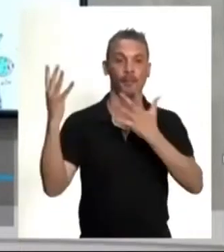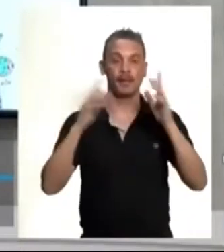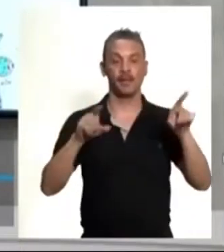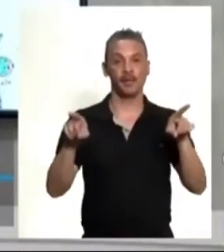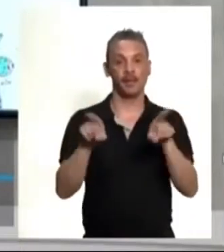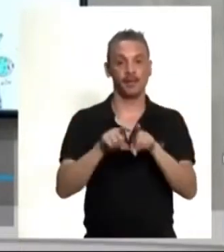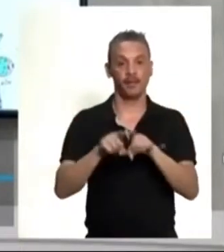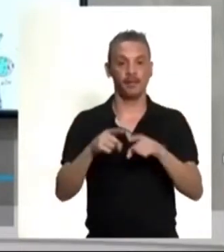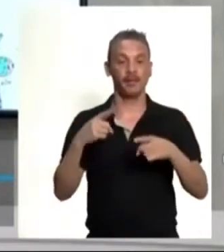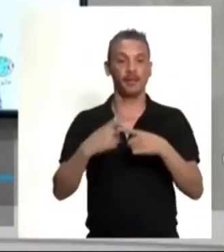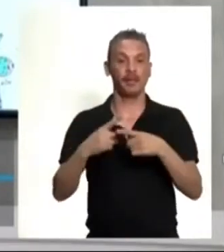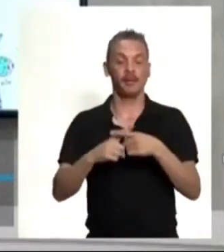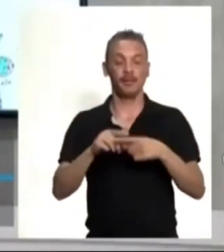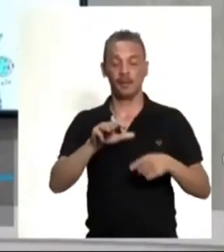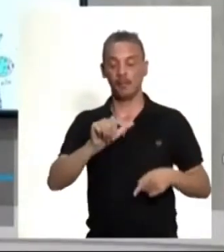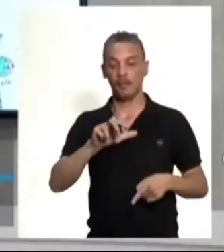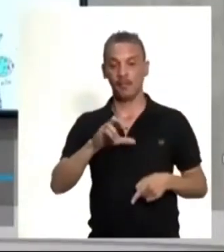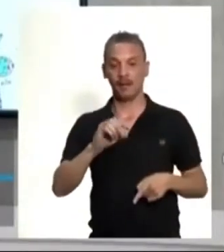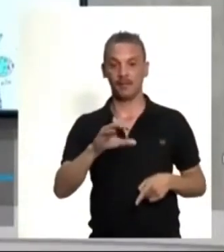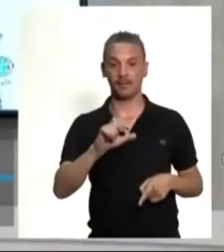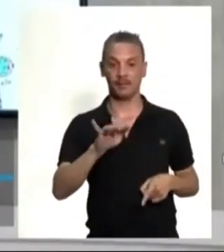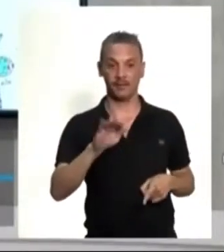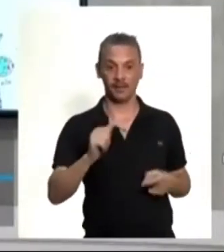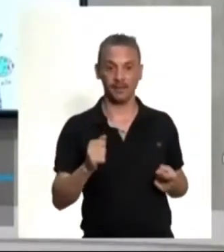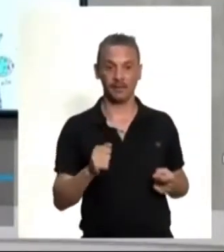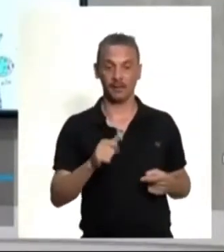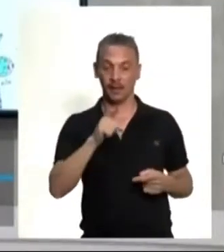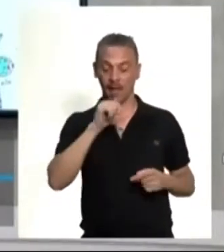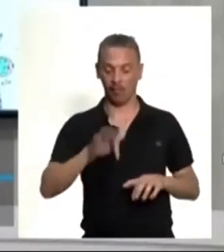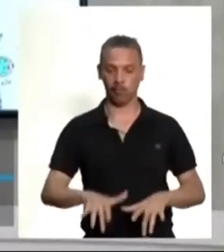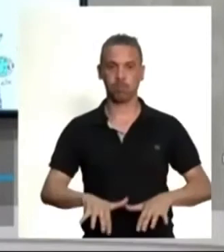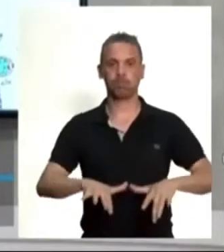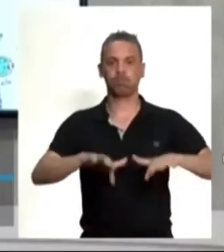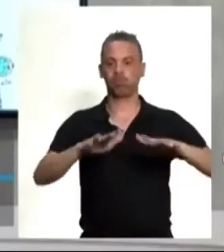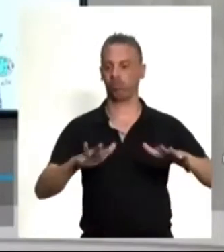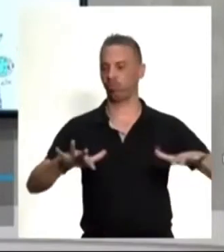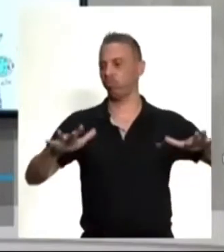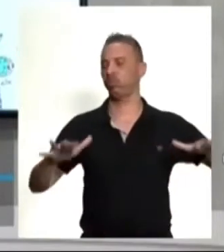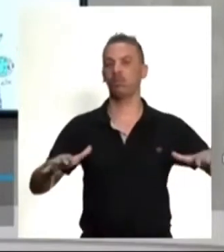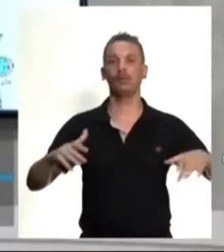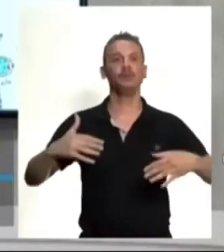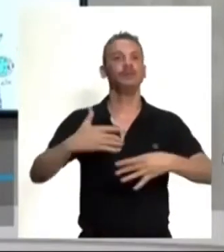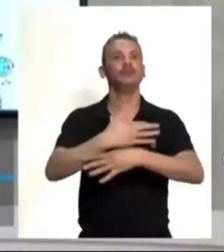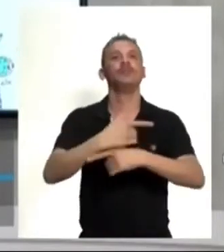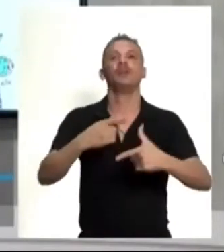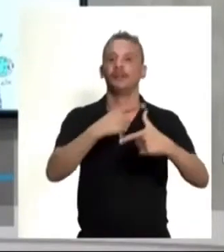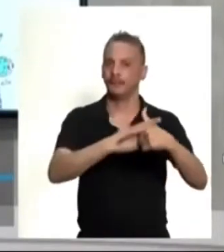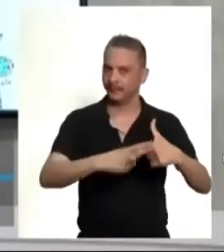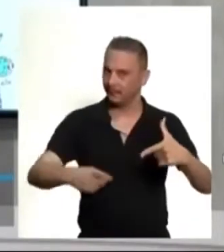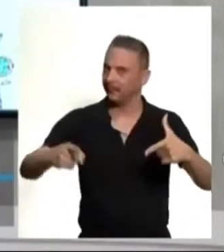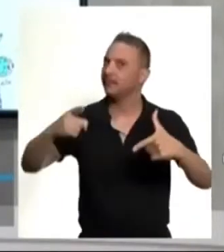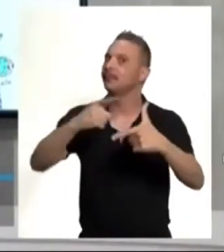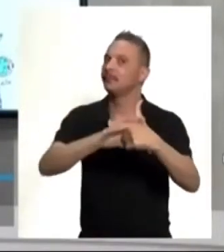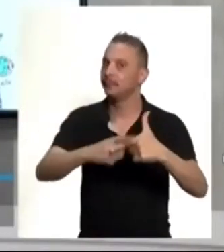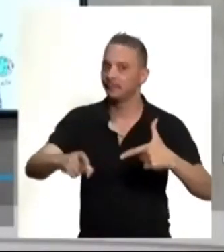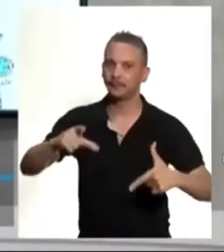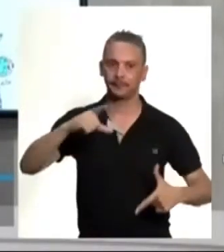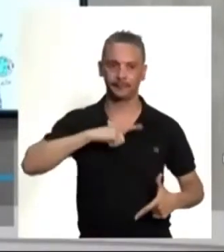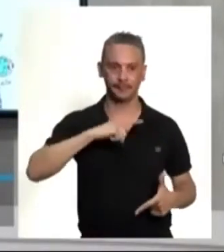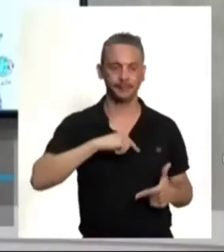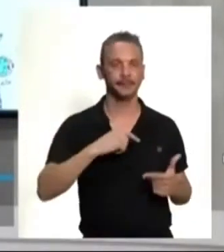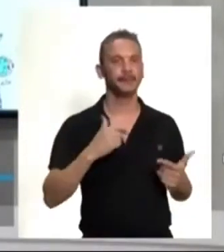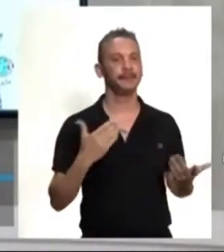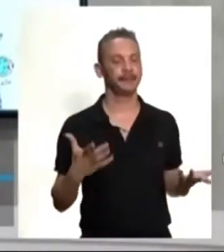da macrocefalia urbana. Enchentes. As cidades sofrem com um problema no que a gente chama de